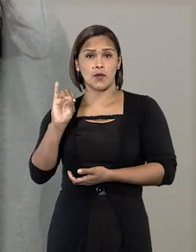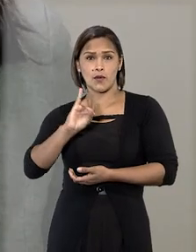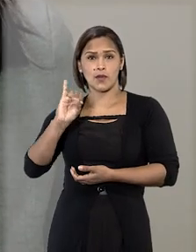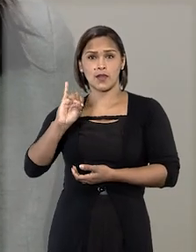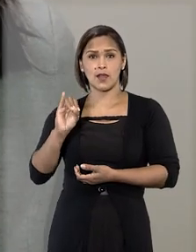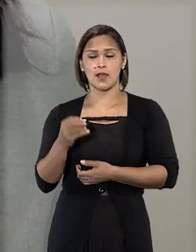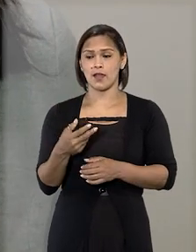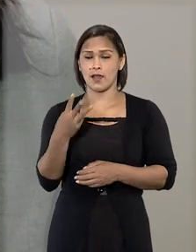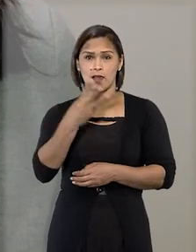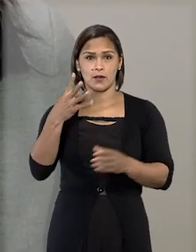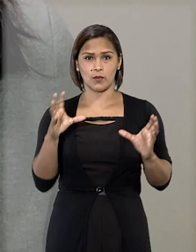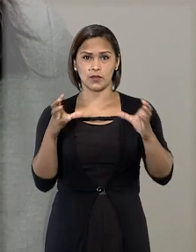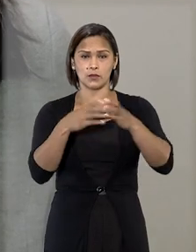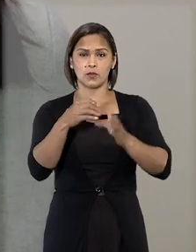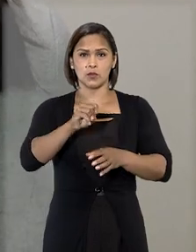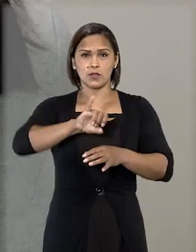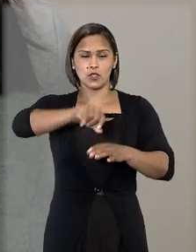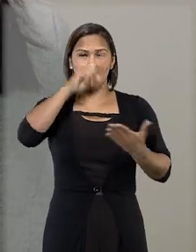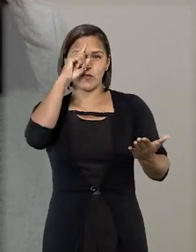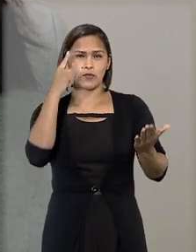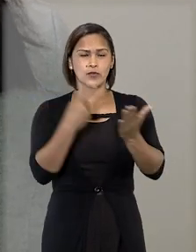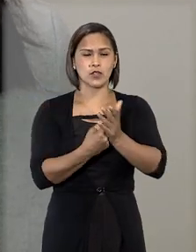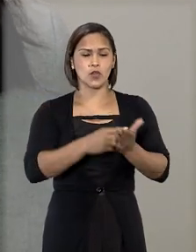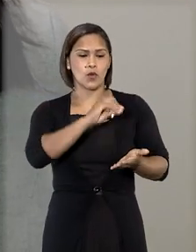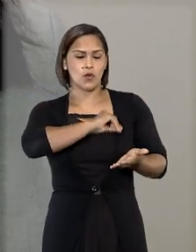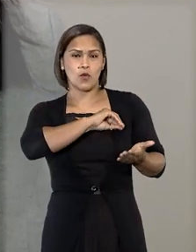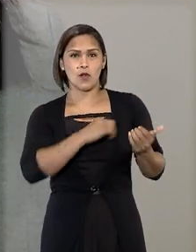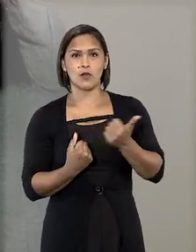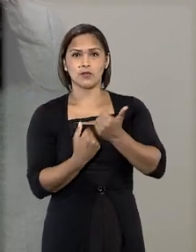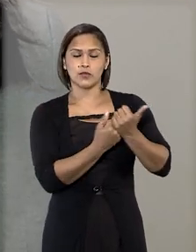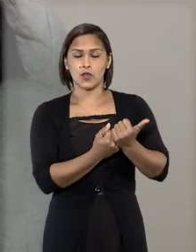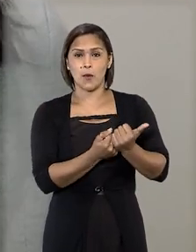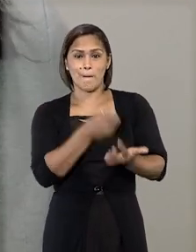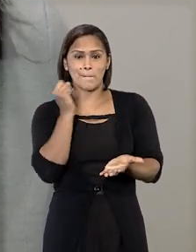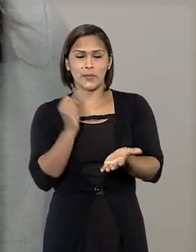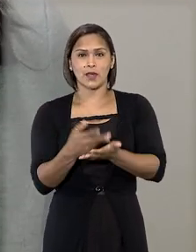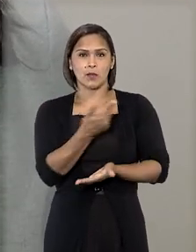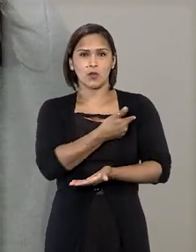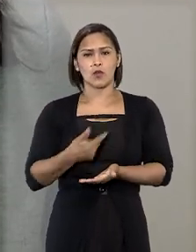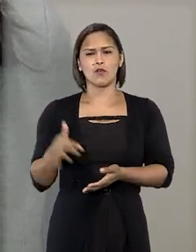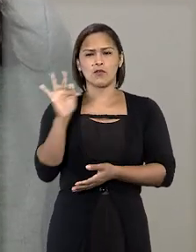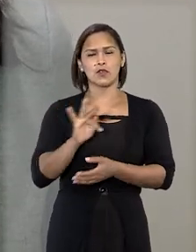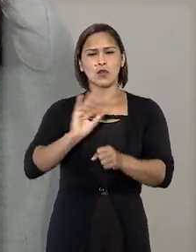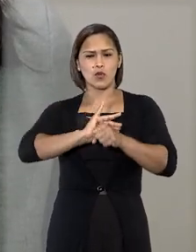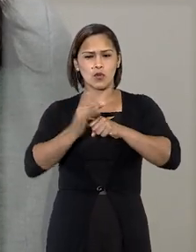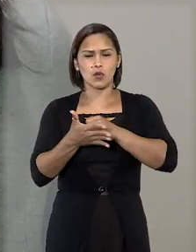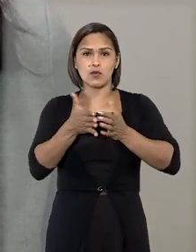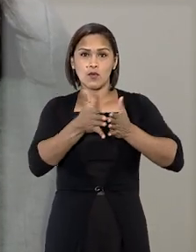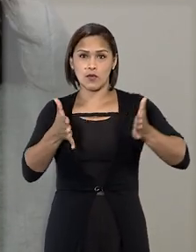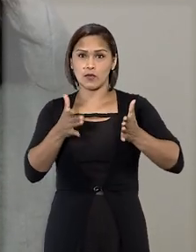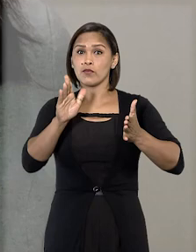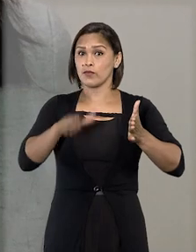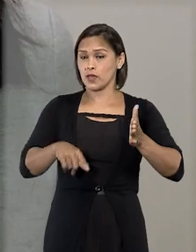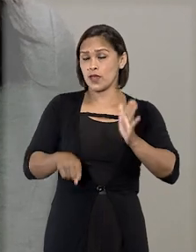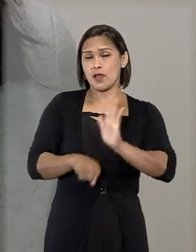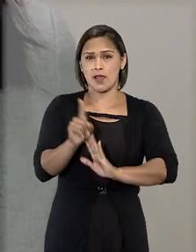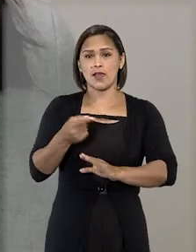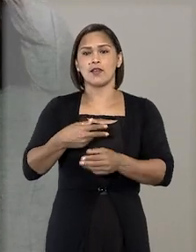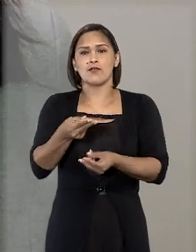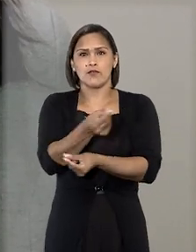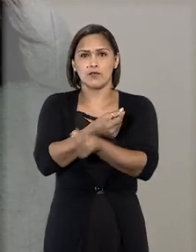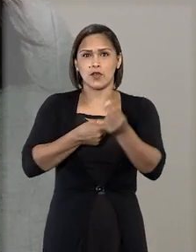lá. A quarta turma do STJ definiu que o auxílio emergencial pago pelo governo federal durante a pandemia da Covid-19 é